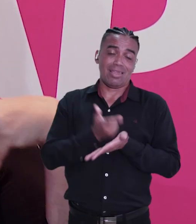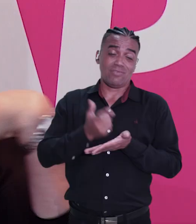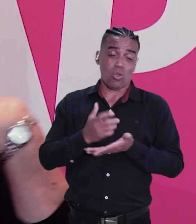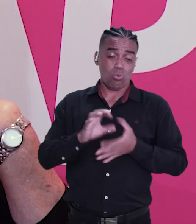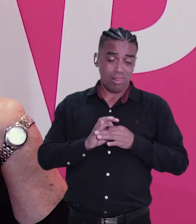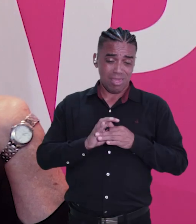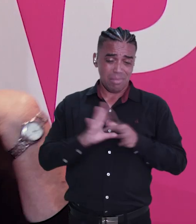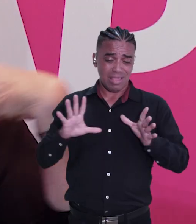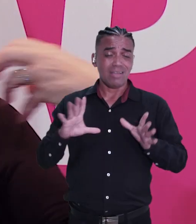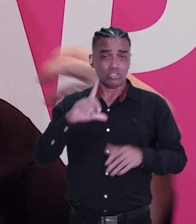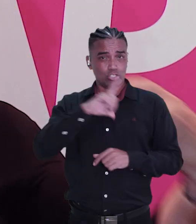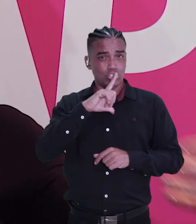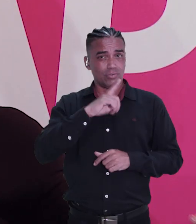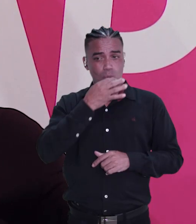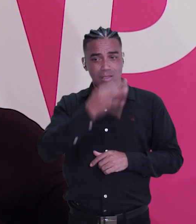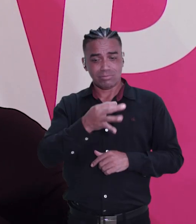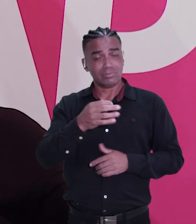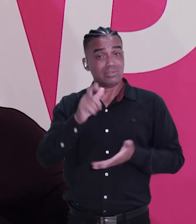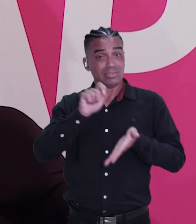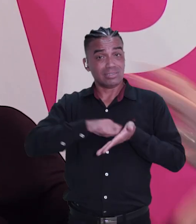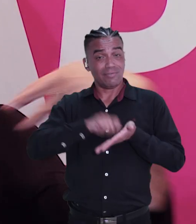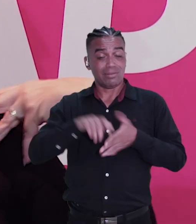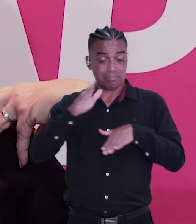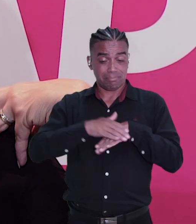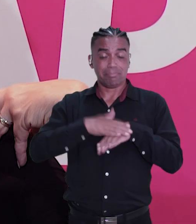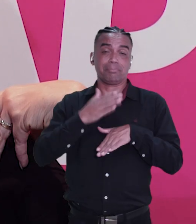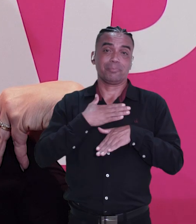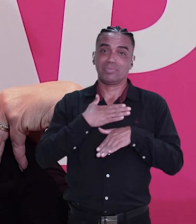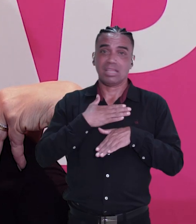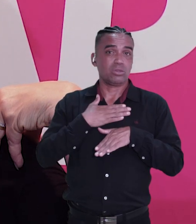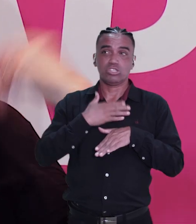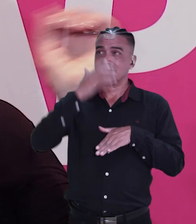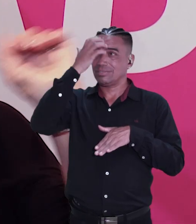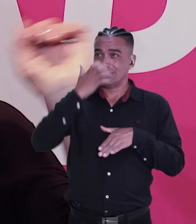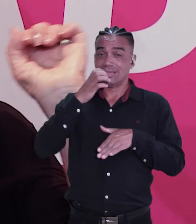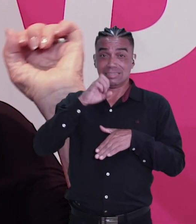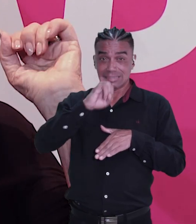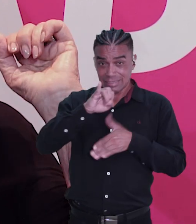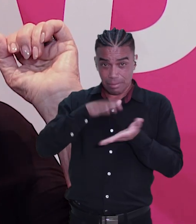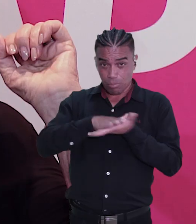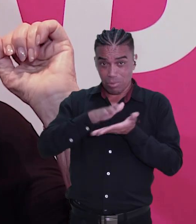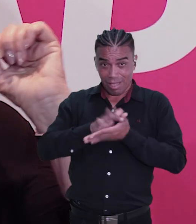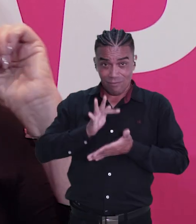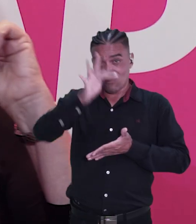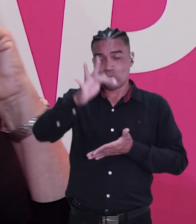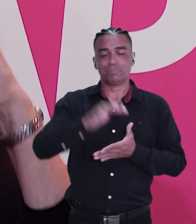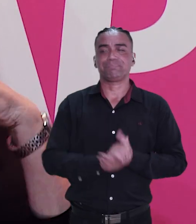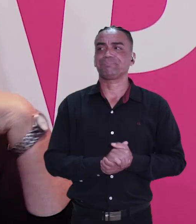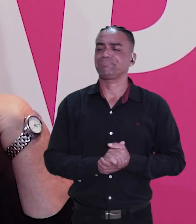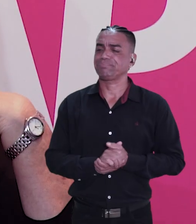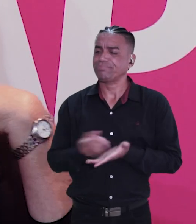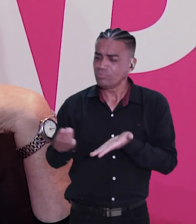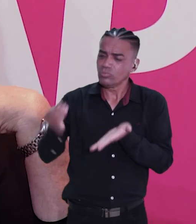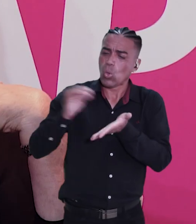eu tive muita liberdade porque eu achava que eu estava escrevendo só para mim. Eu não tinha certeza se eu ia publicar. Então,